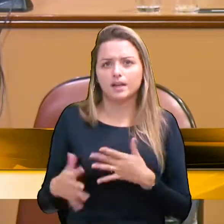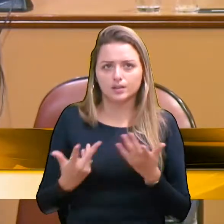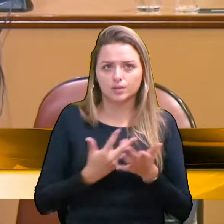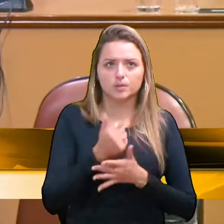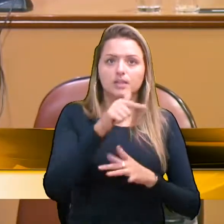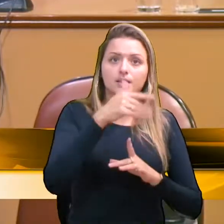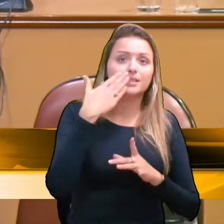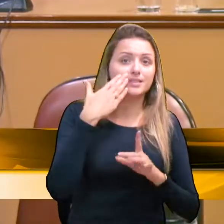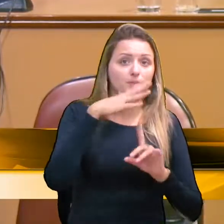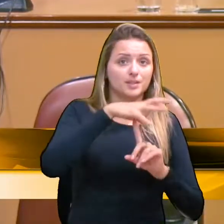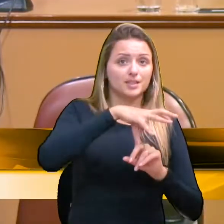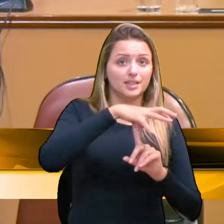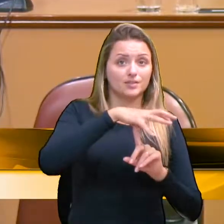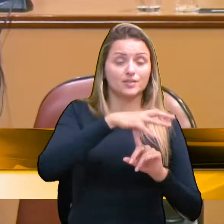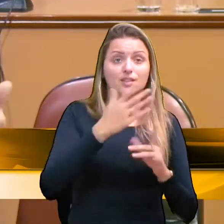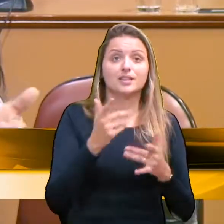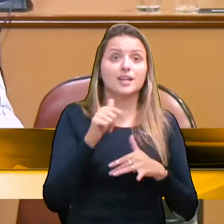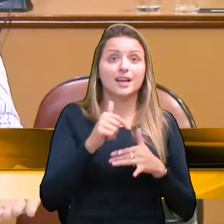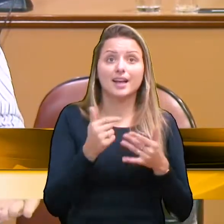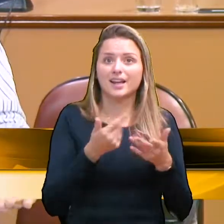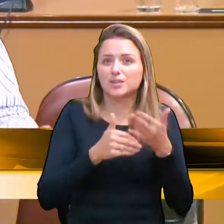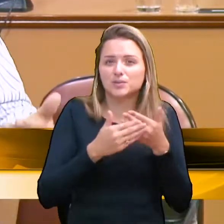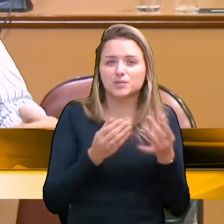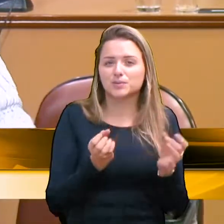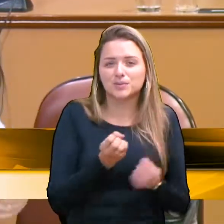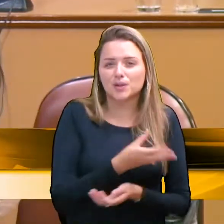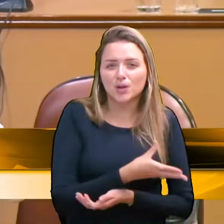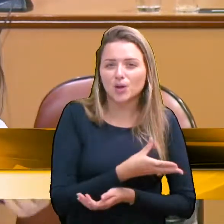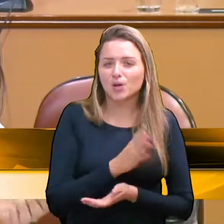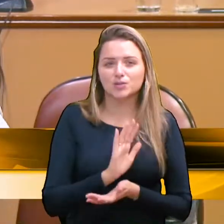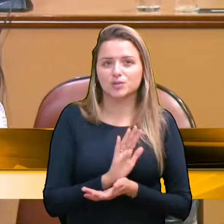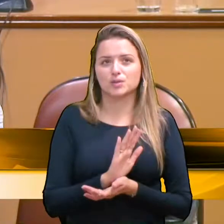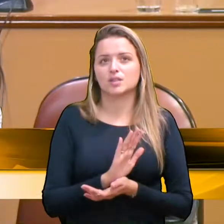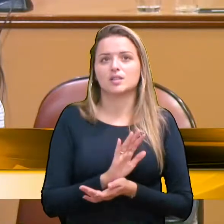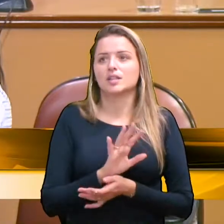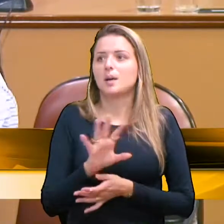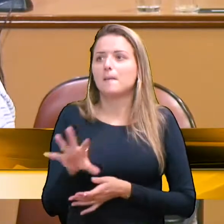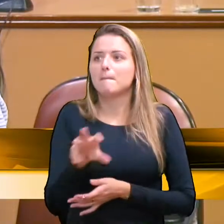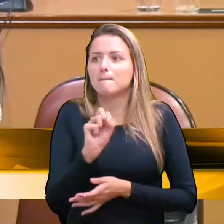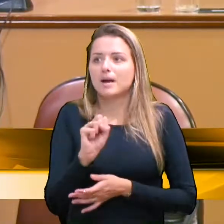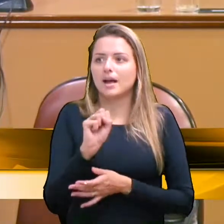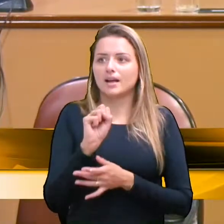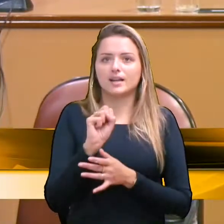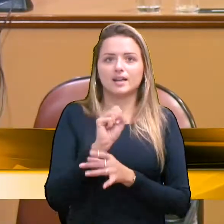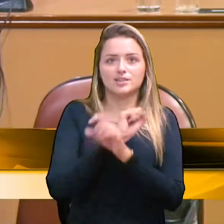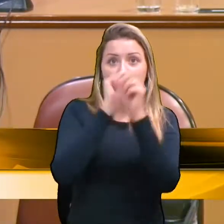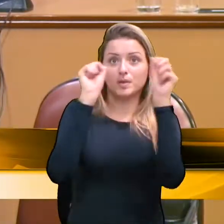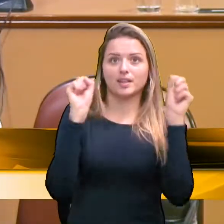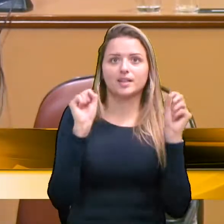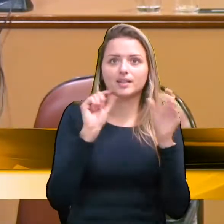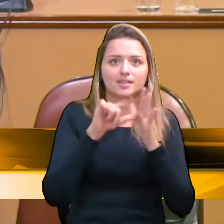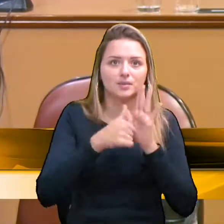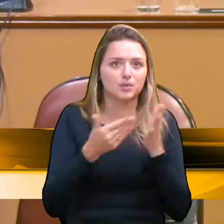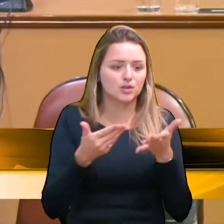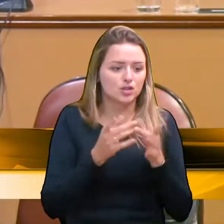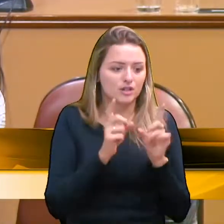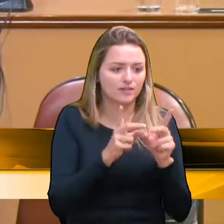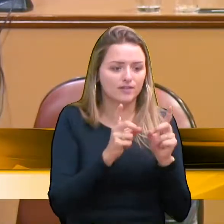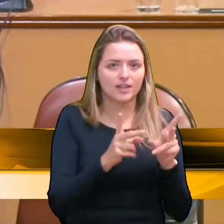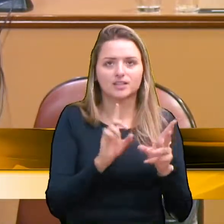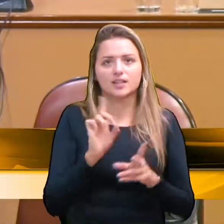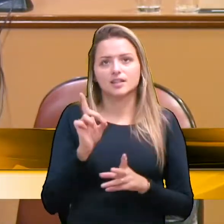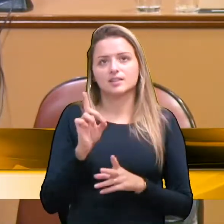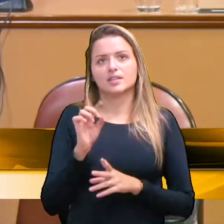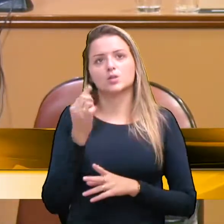ali na feira do produtor o produto é fresquinho, muitas vezes juntado no dia, é bem diferente do que aquele que já girou um